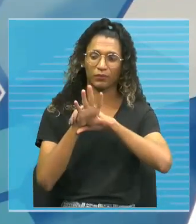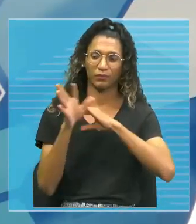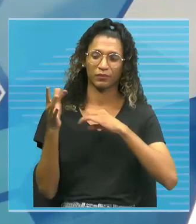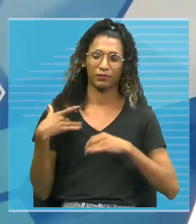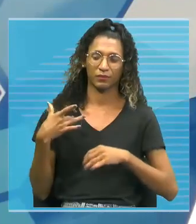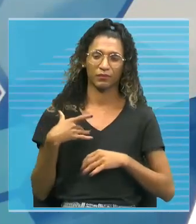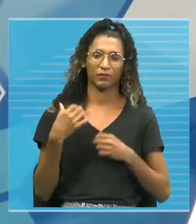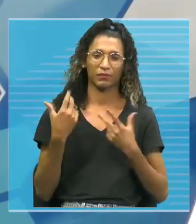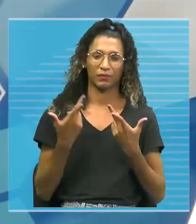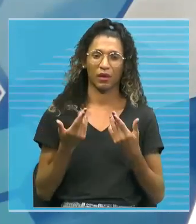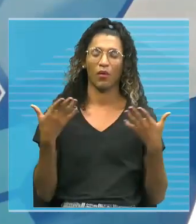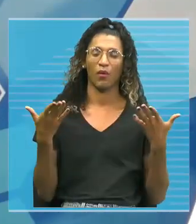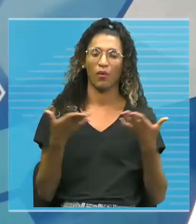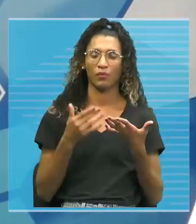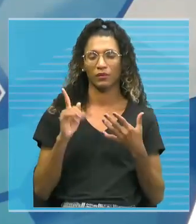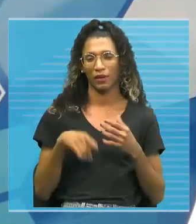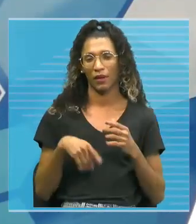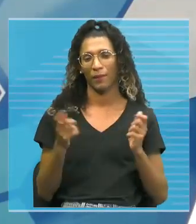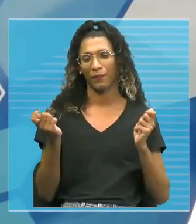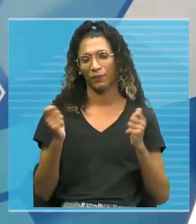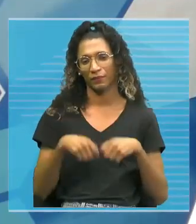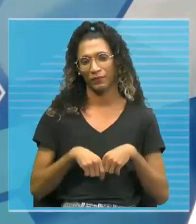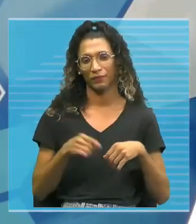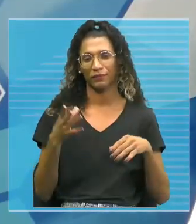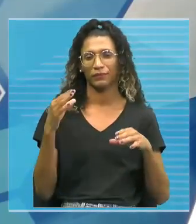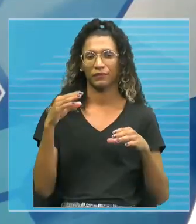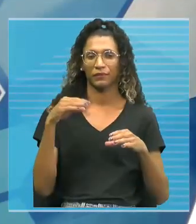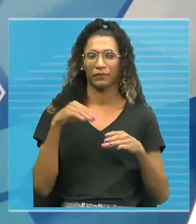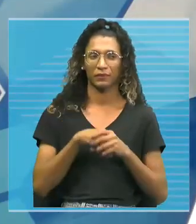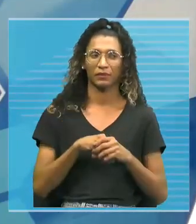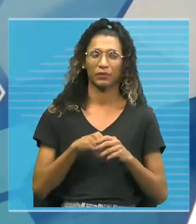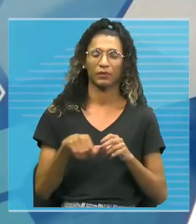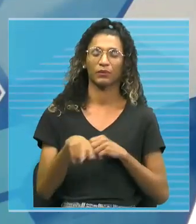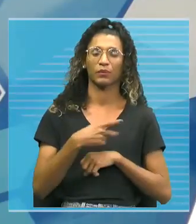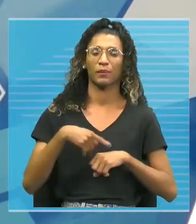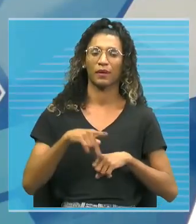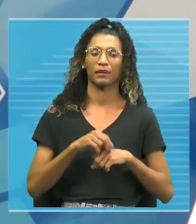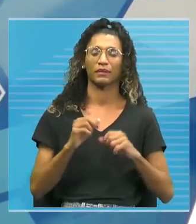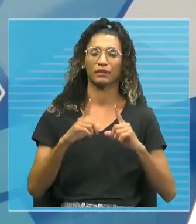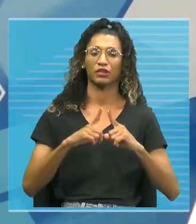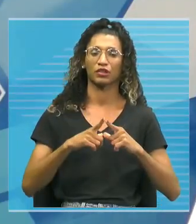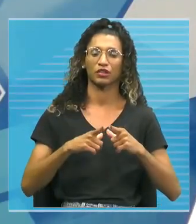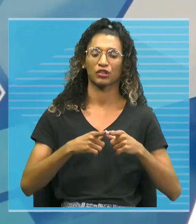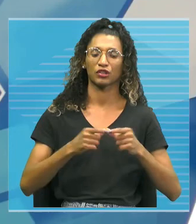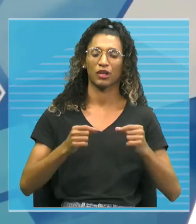Hoje é possível você estar no Japão e operar um paciente aqui no Brasil.